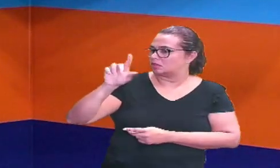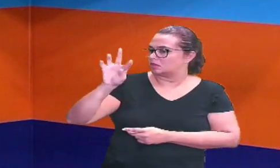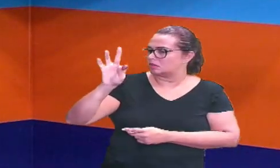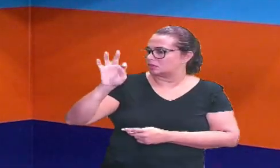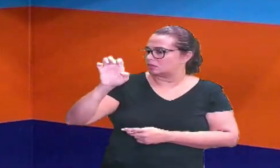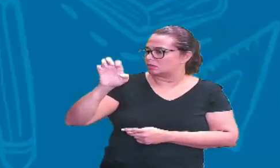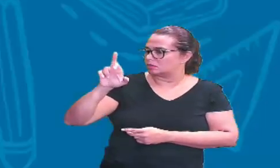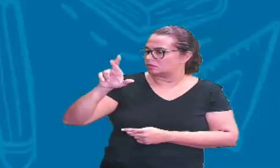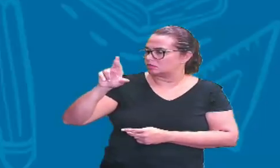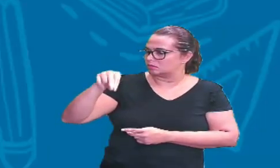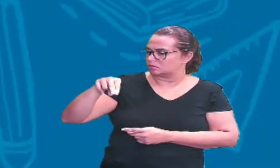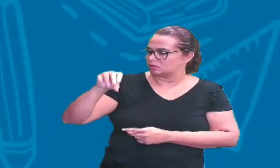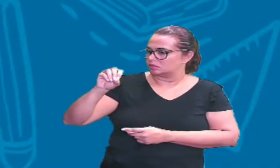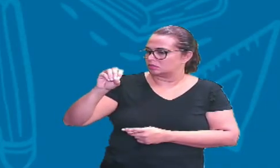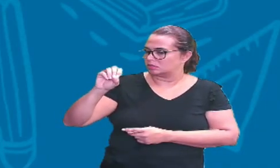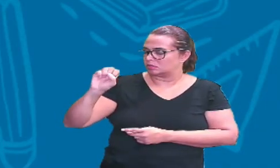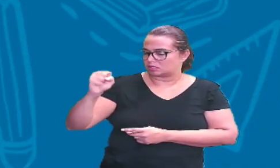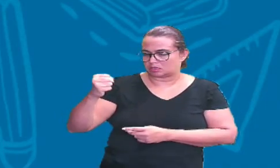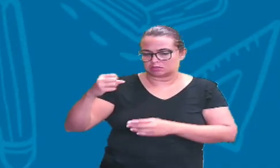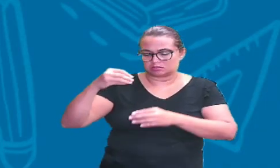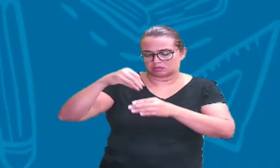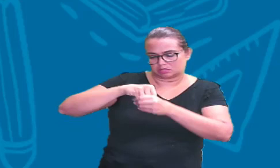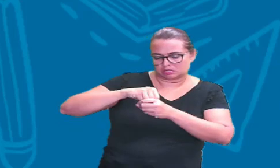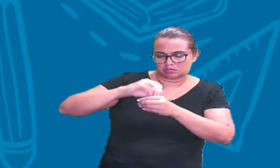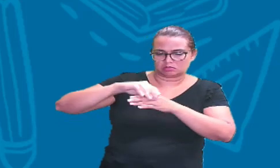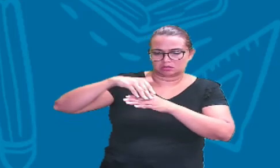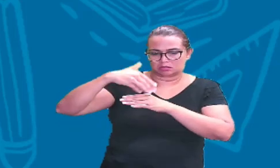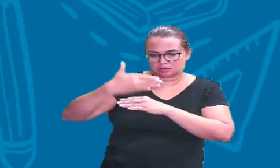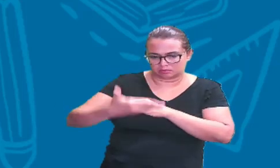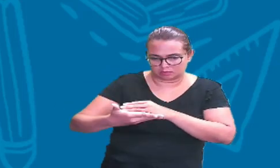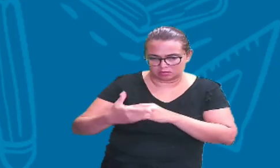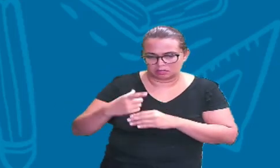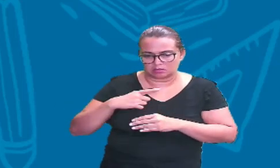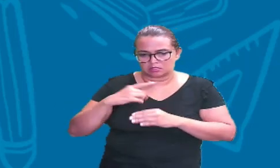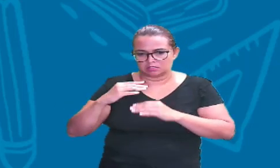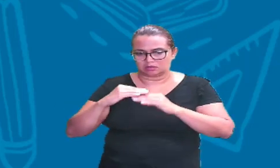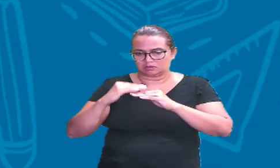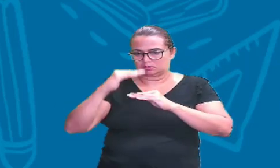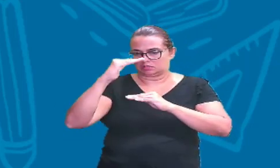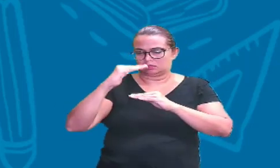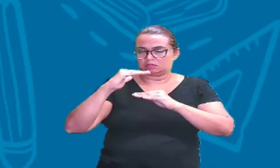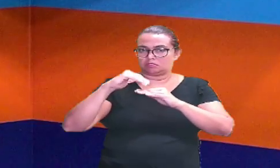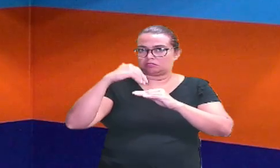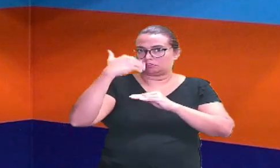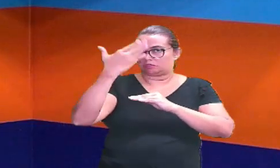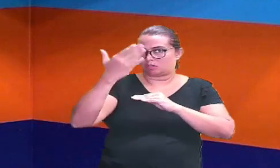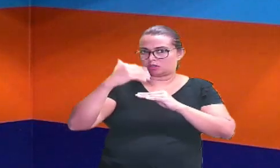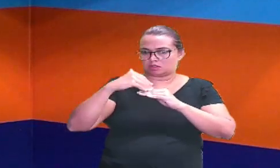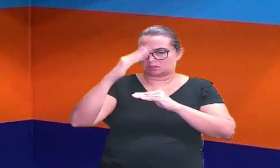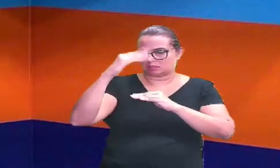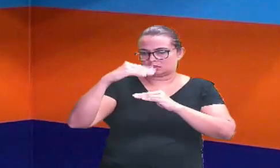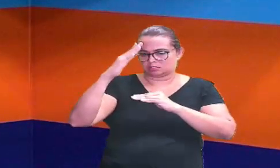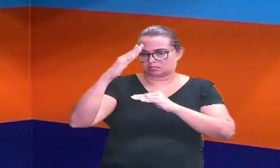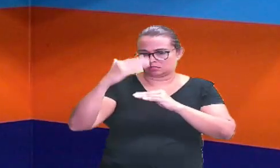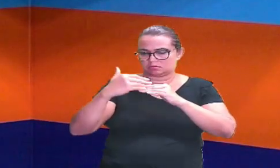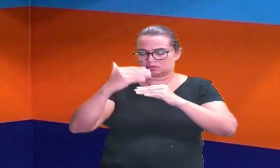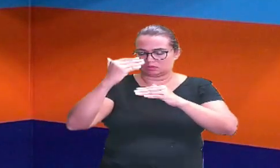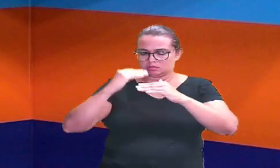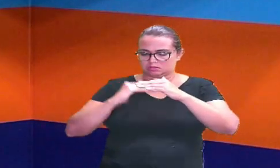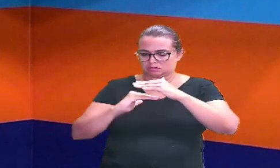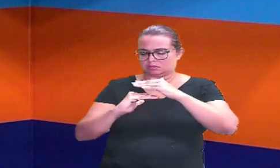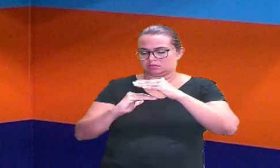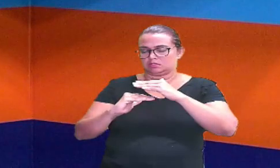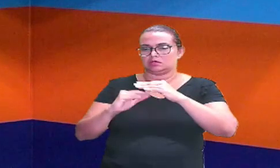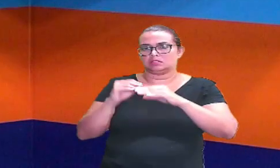Ou seja, os ângulos externos são os de cima, os ângulos internos, o de baixo. Olha,